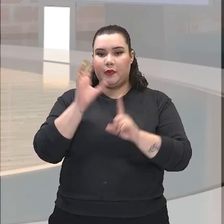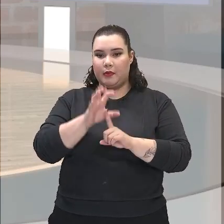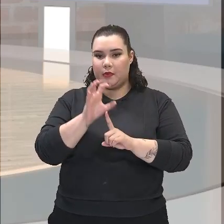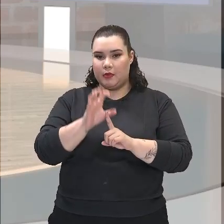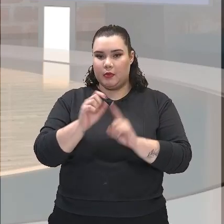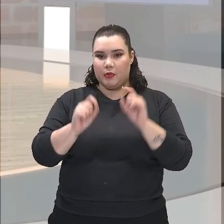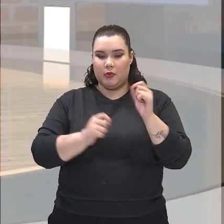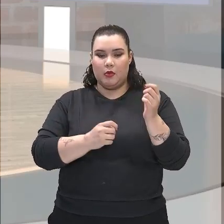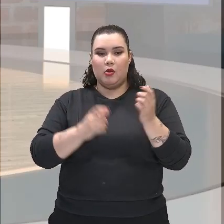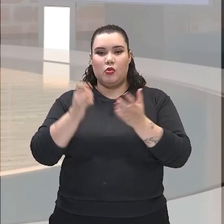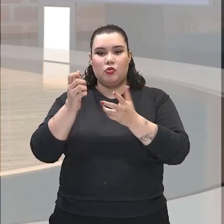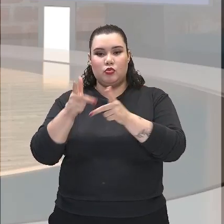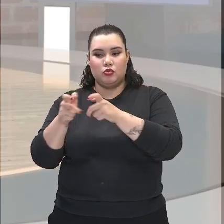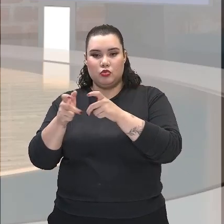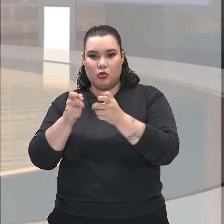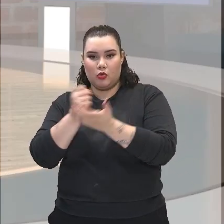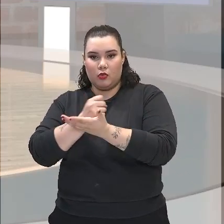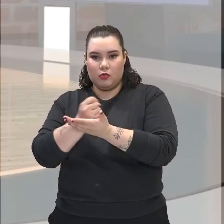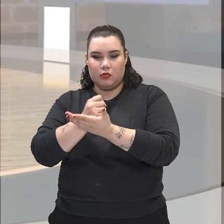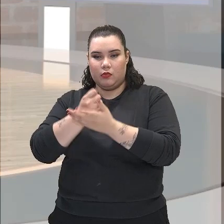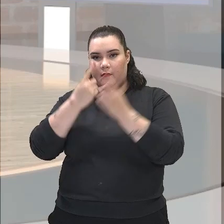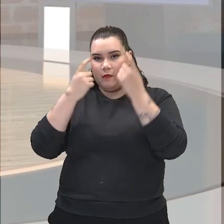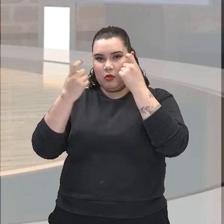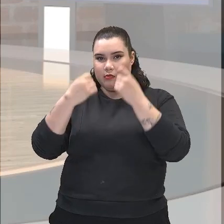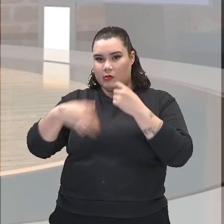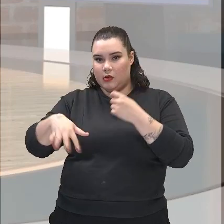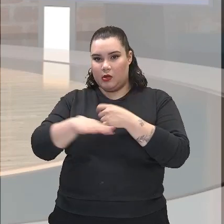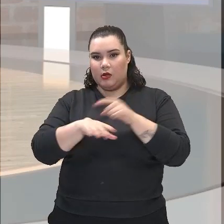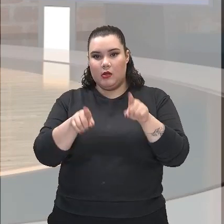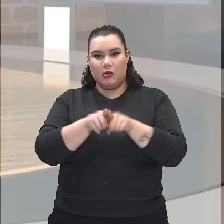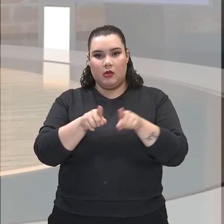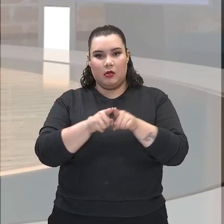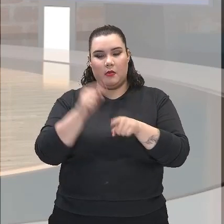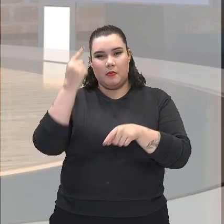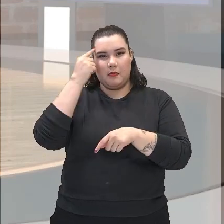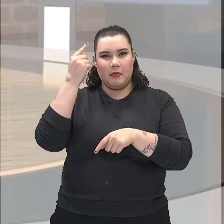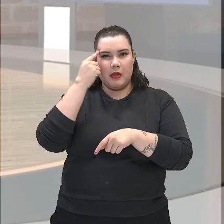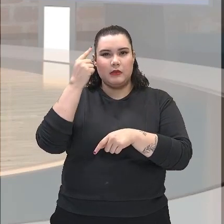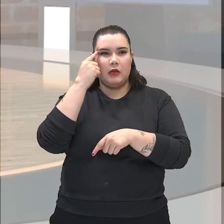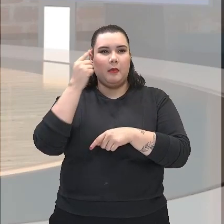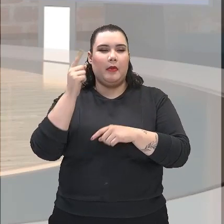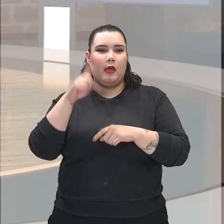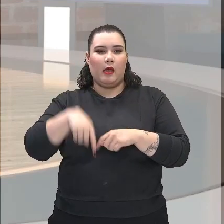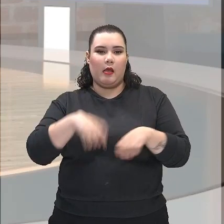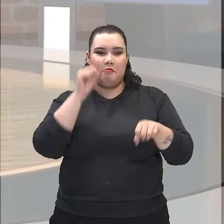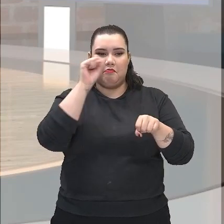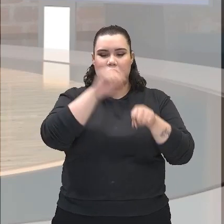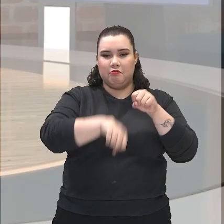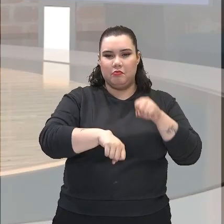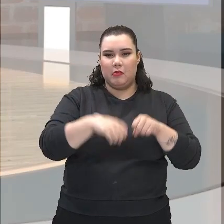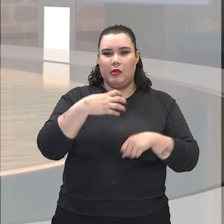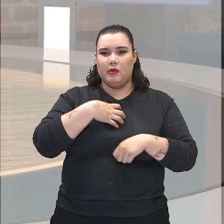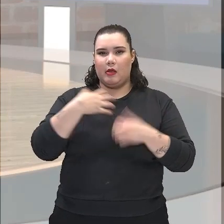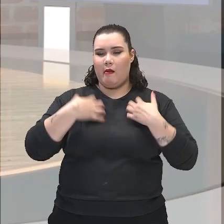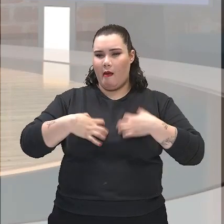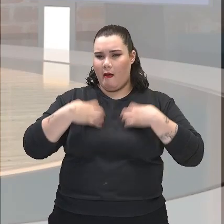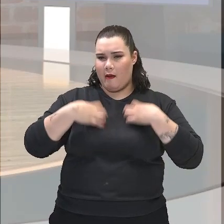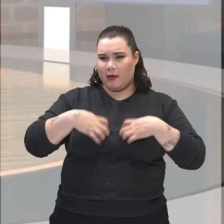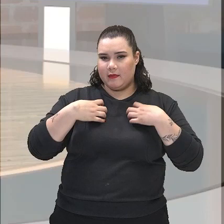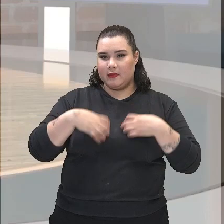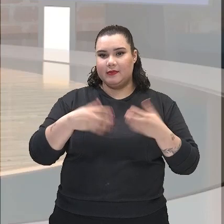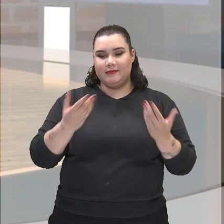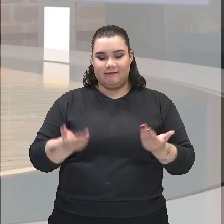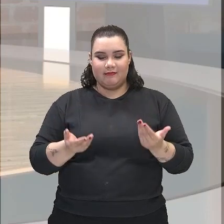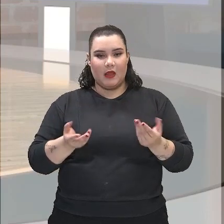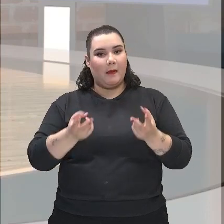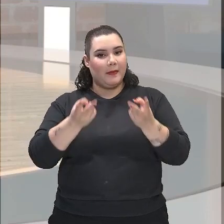Entre jogos violentos em geral e pensamentos agressivos, sentimentos de raiva. Então a gente já pode ter